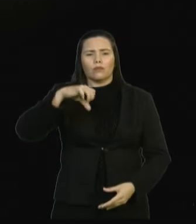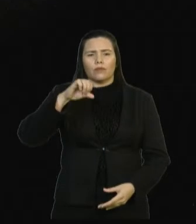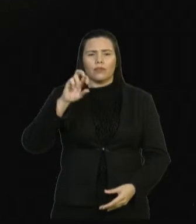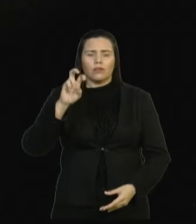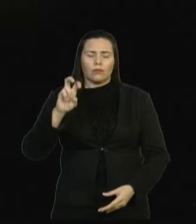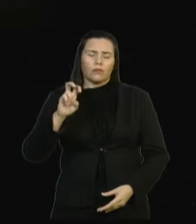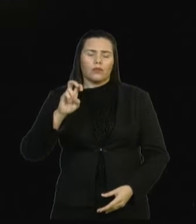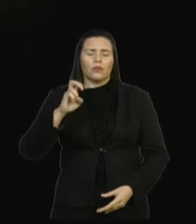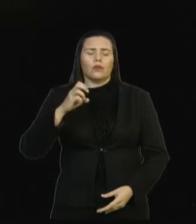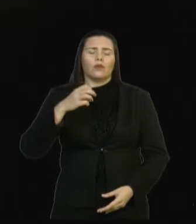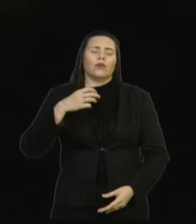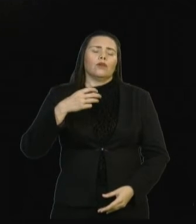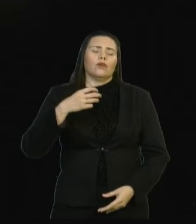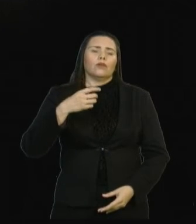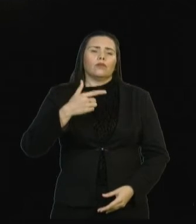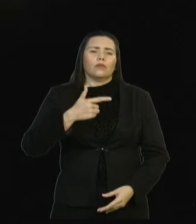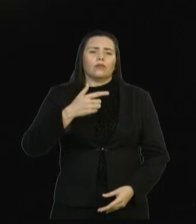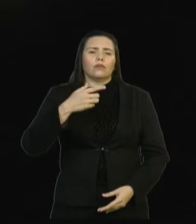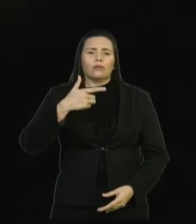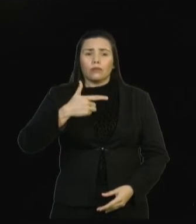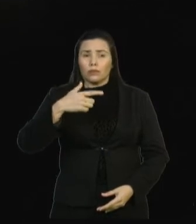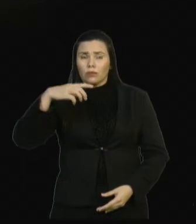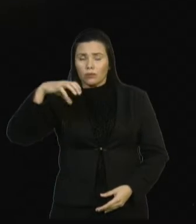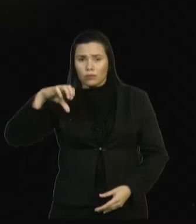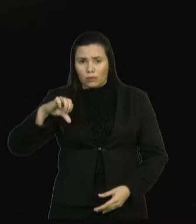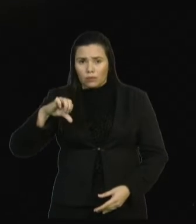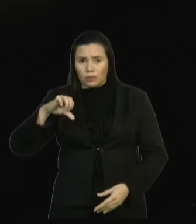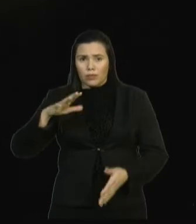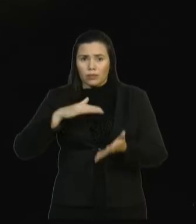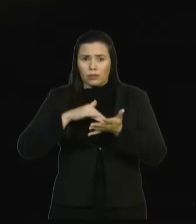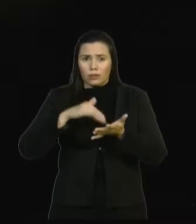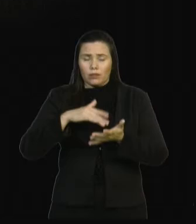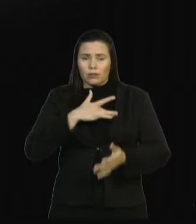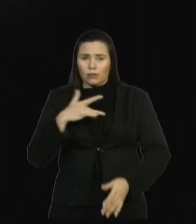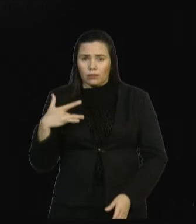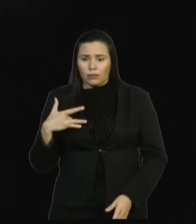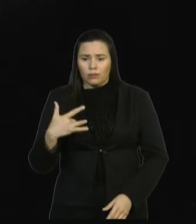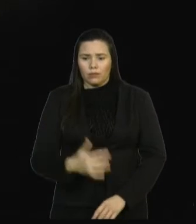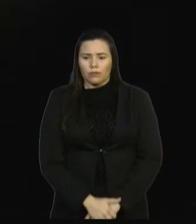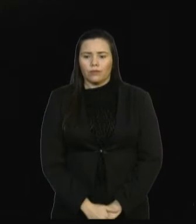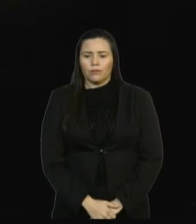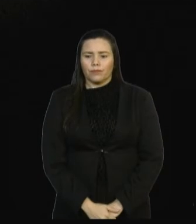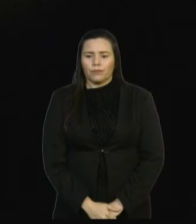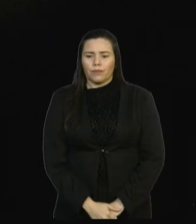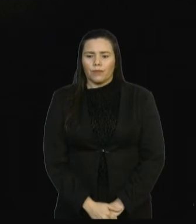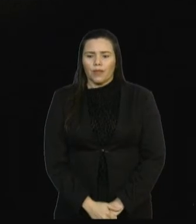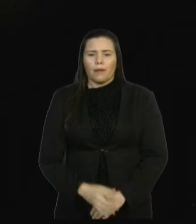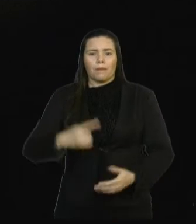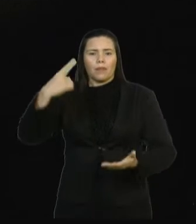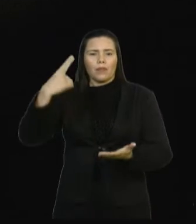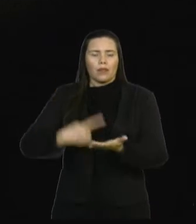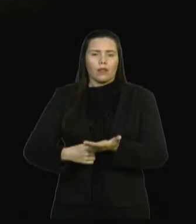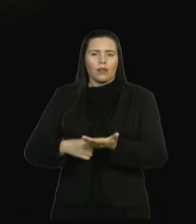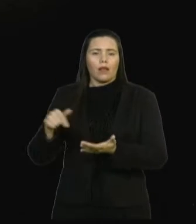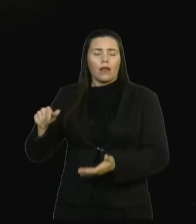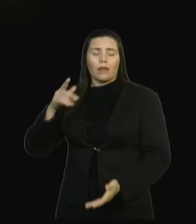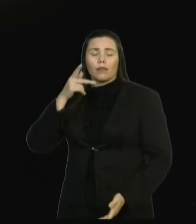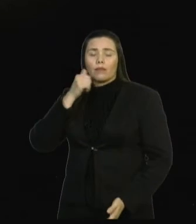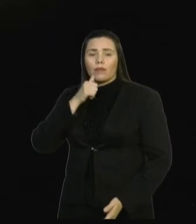95.639/2020 da Secretaria Estadual de Saúde, que pactua com a senhora Paola Marão Félix